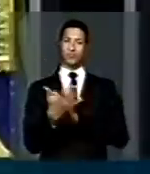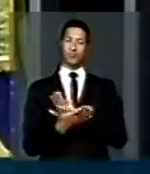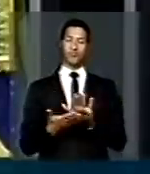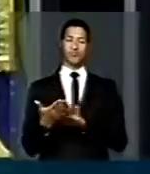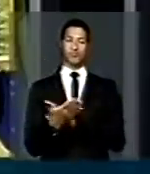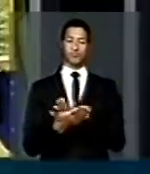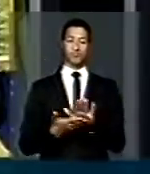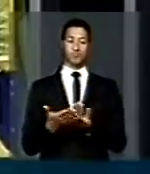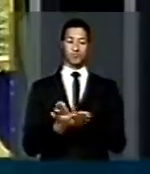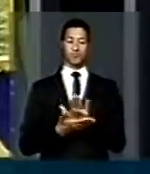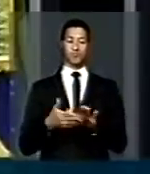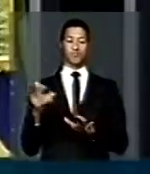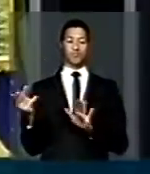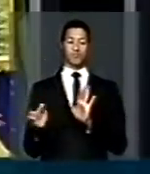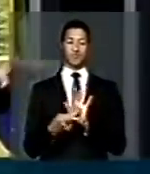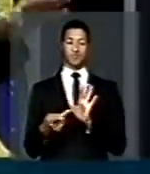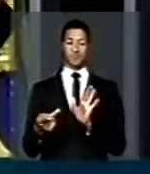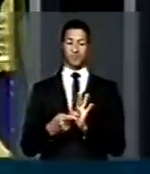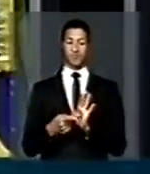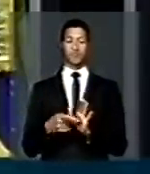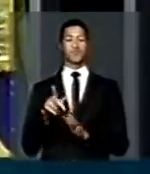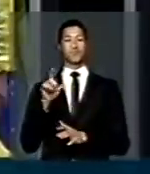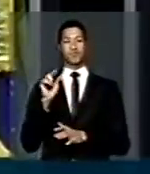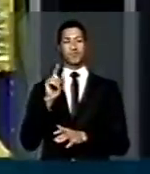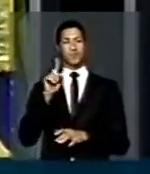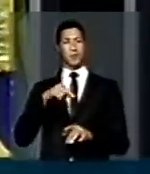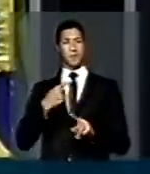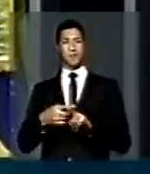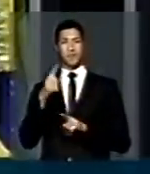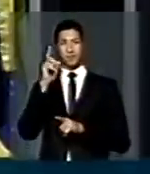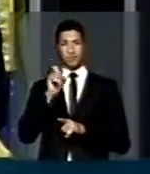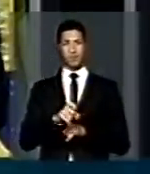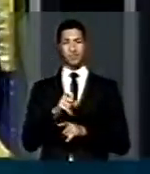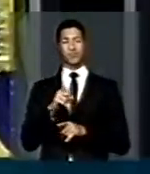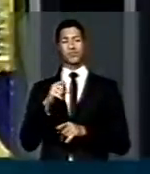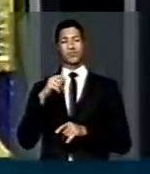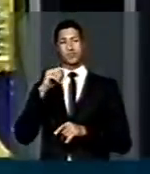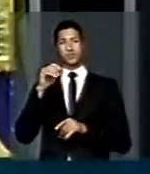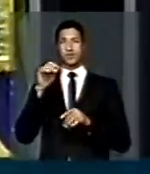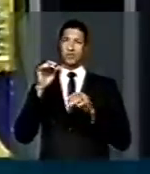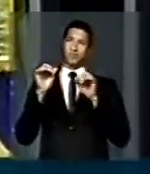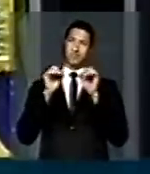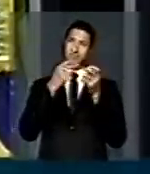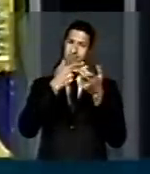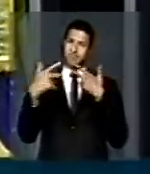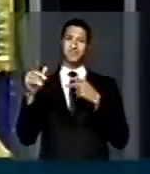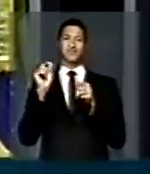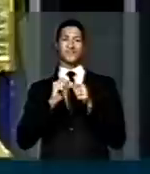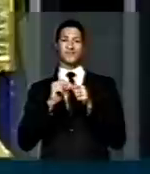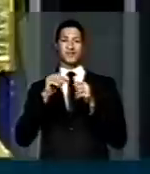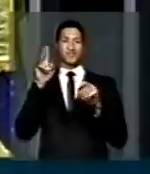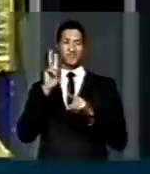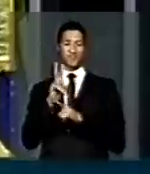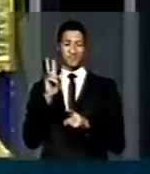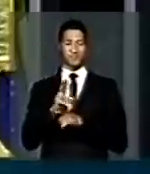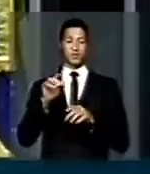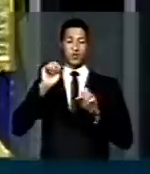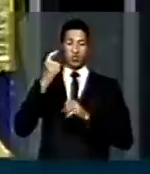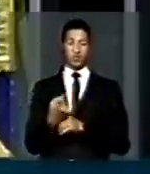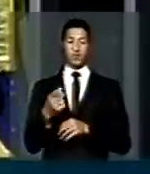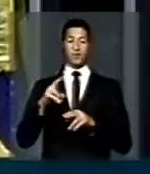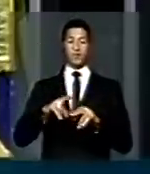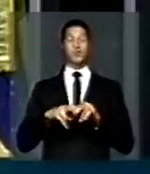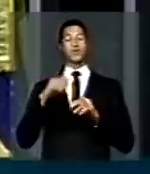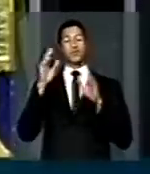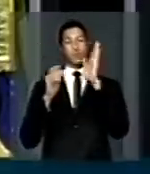justificativa sinceramente isso é mais uma jabuticaba que tá sendo definida exclusivamente